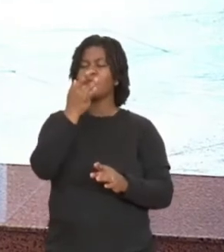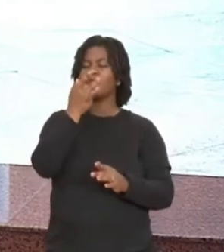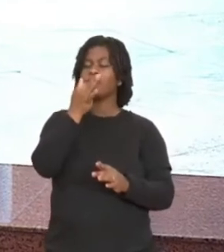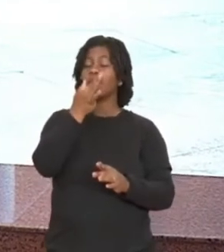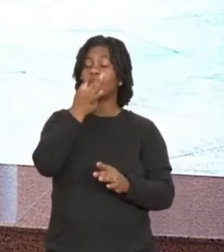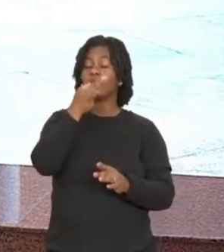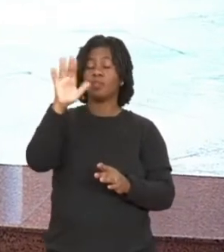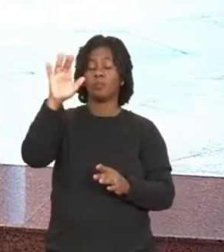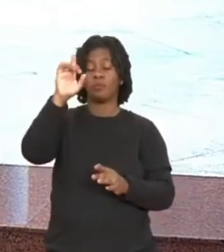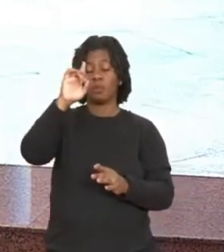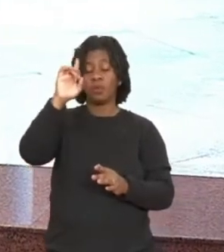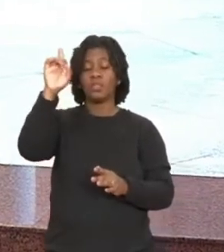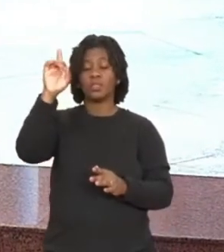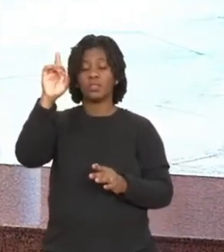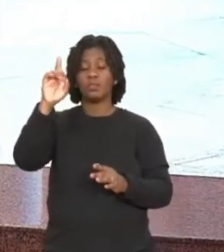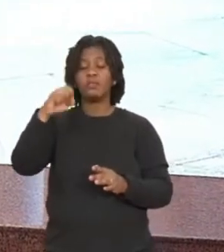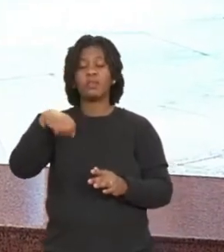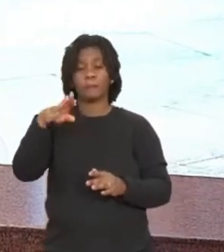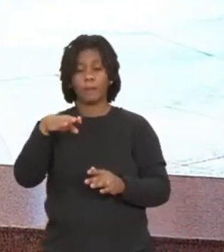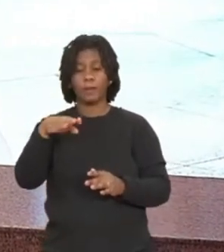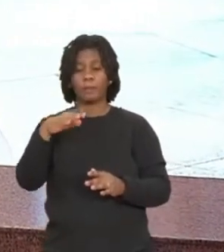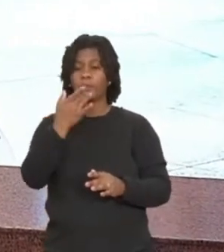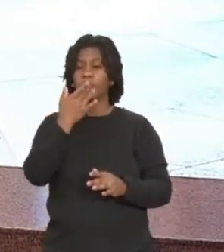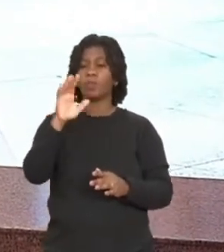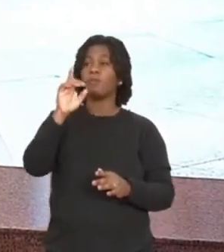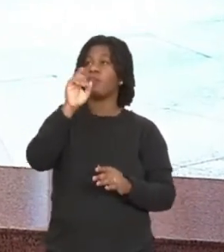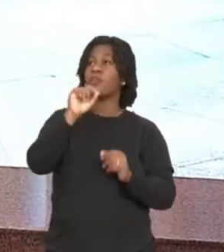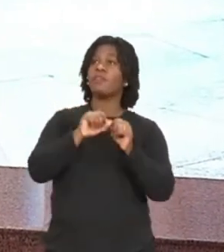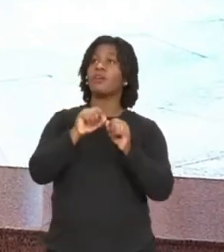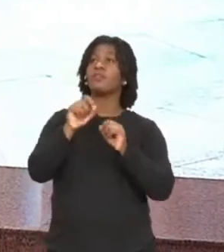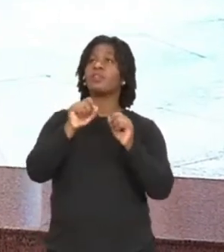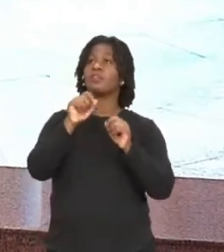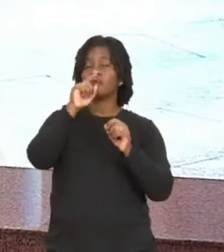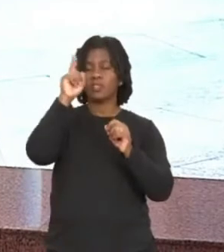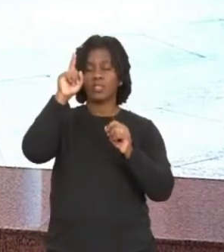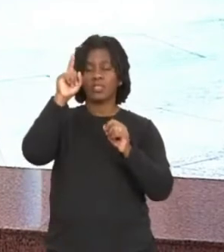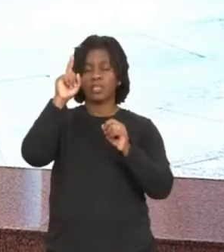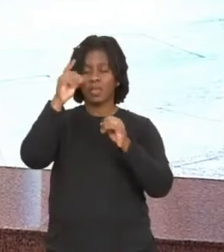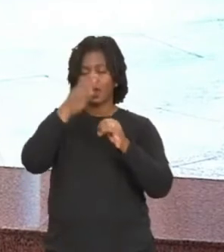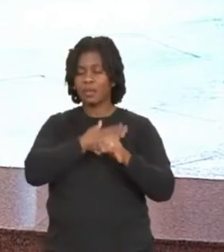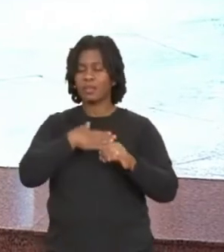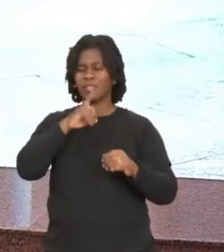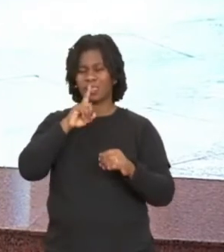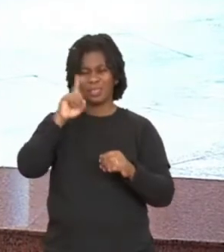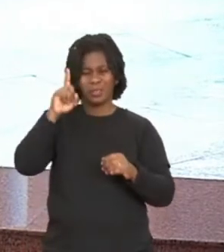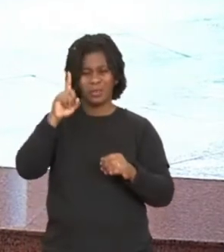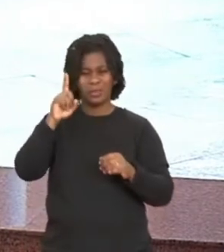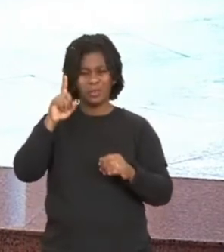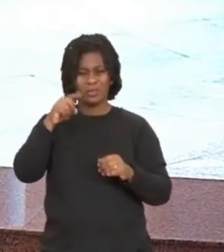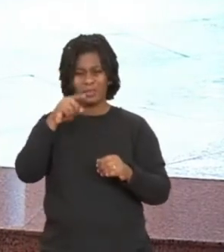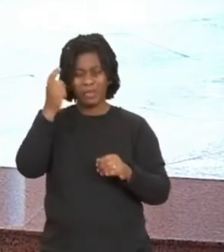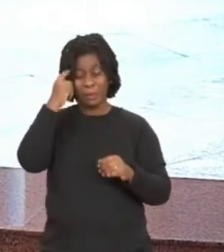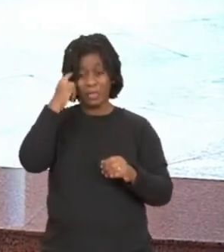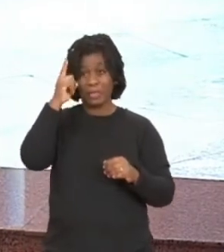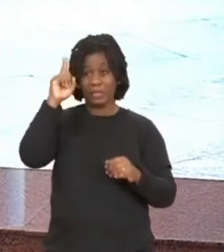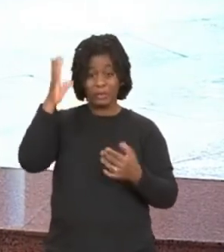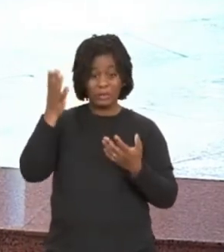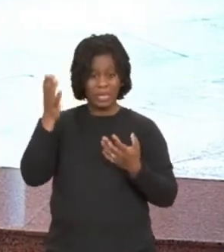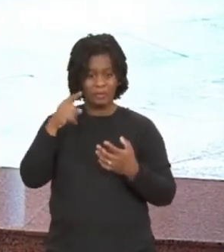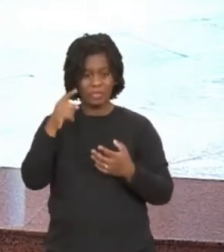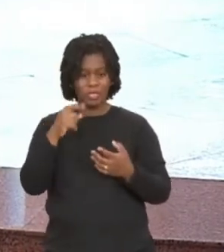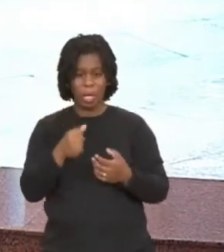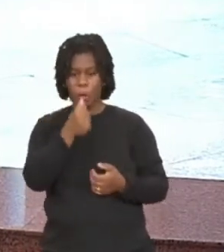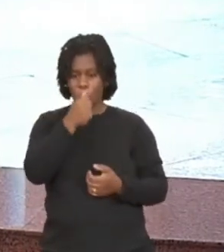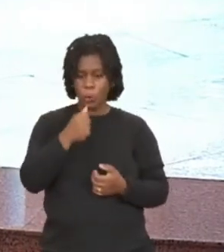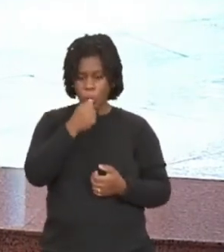faz você respeitar Deus. Não fique pensando que Deus quer que você leia mais a Bíblia, jejue mais,